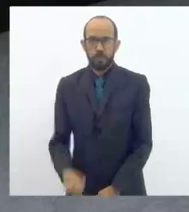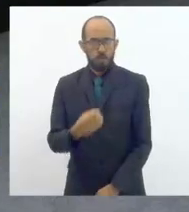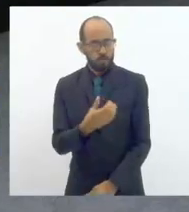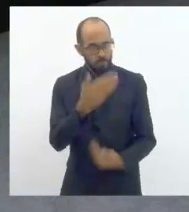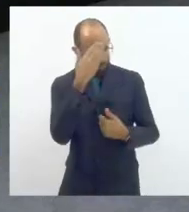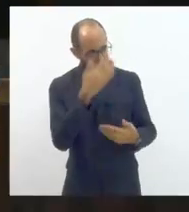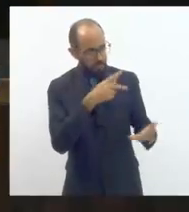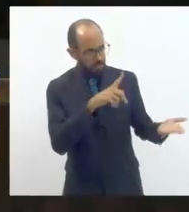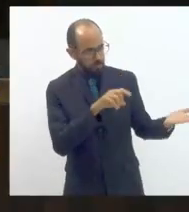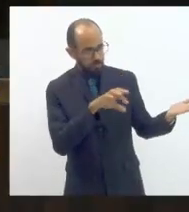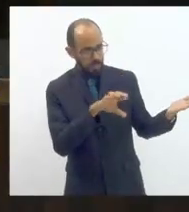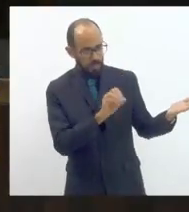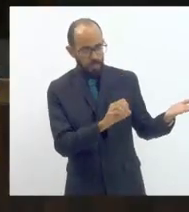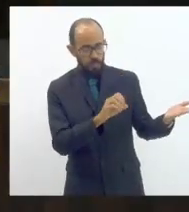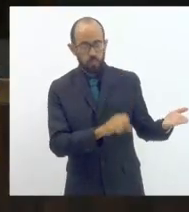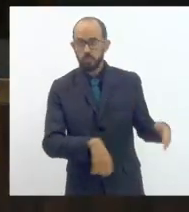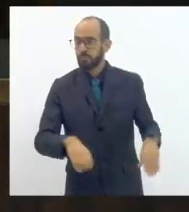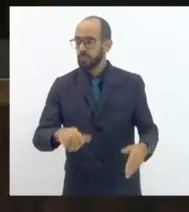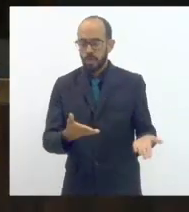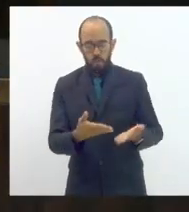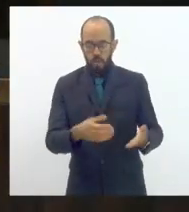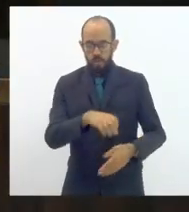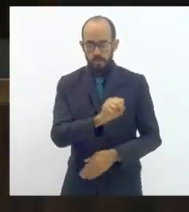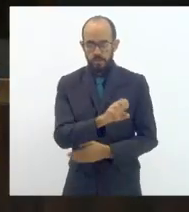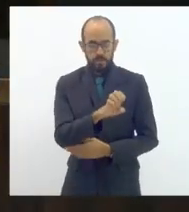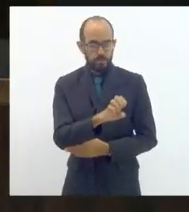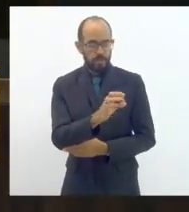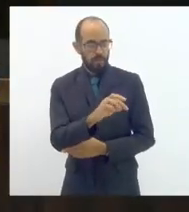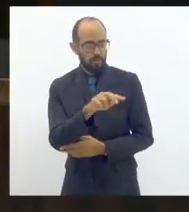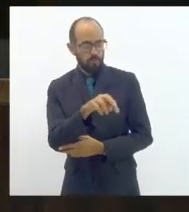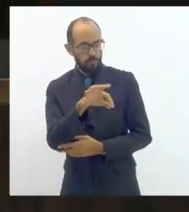Obrigada, Pedro. Stephanie, agora prepara a Cauã.